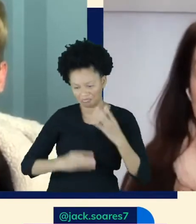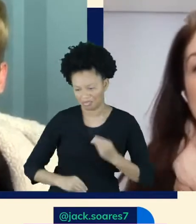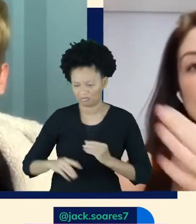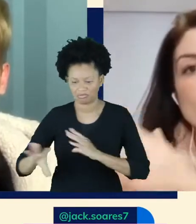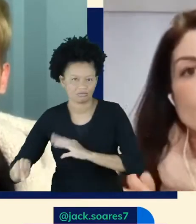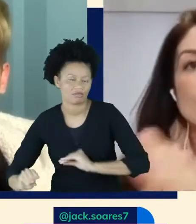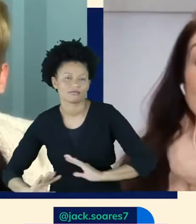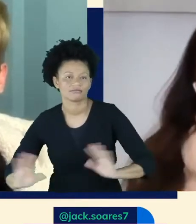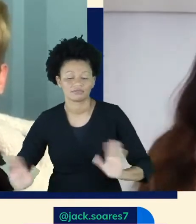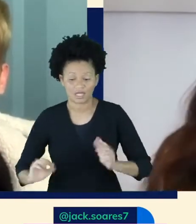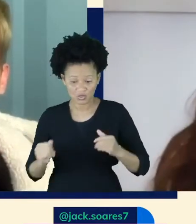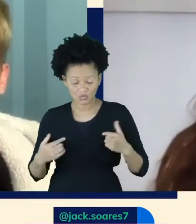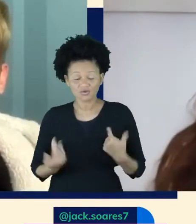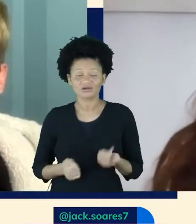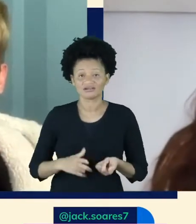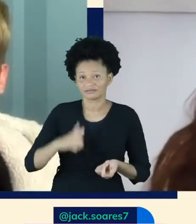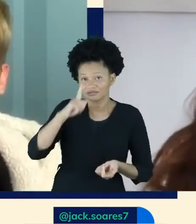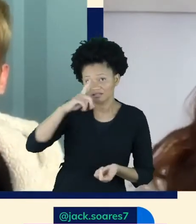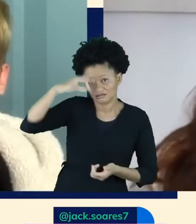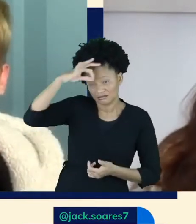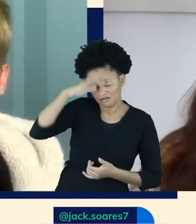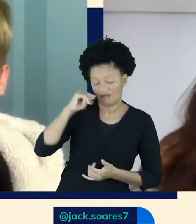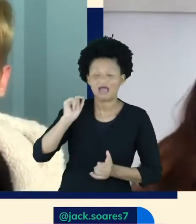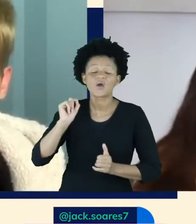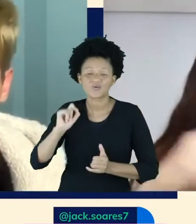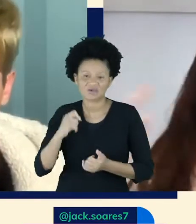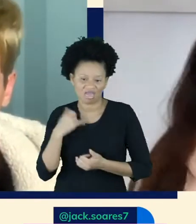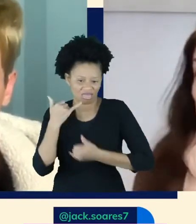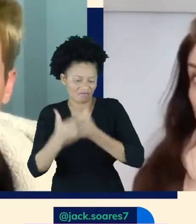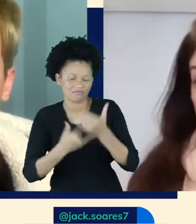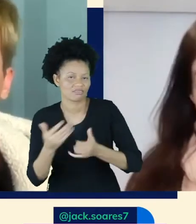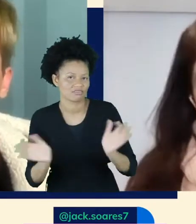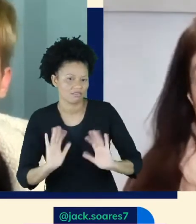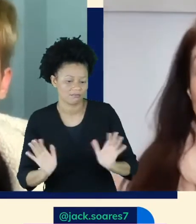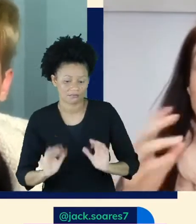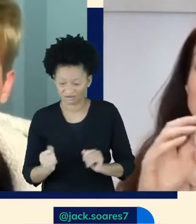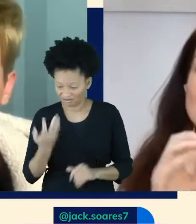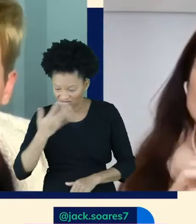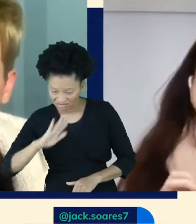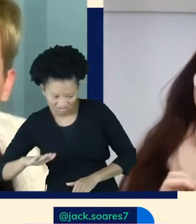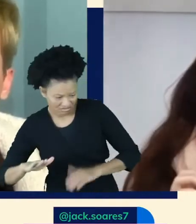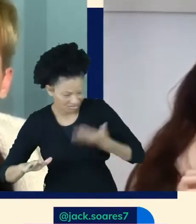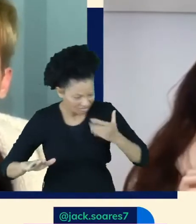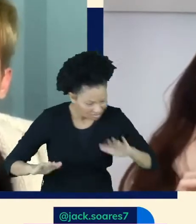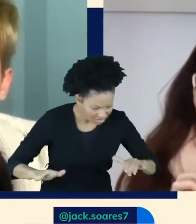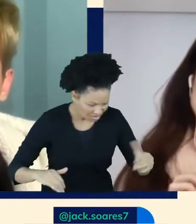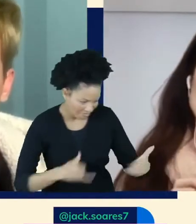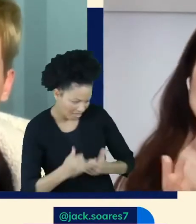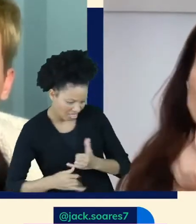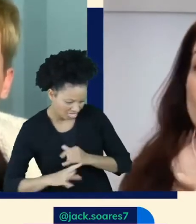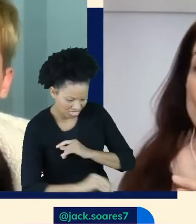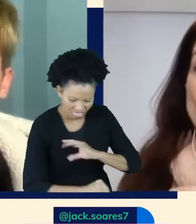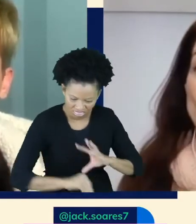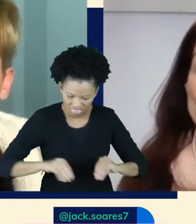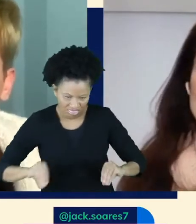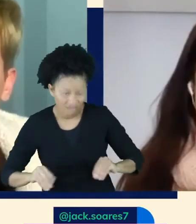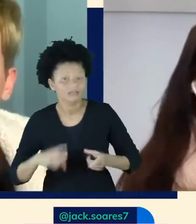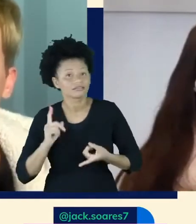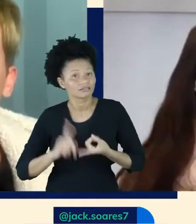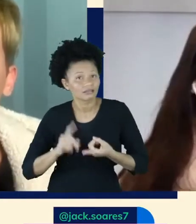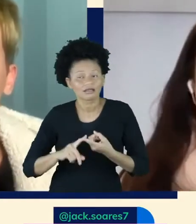lúdica. Nem a criança brincar com outra criança com os órgãos genitais, nem os adultos, nem a criança pode pegar nos órgãos genitais dos